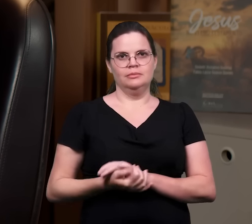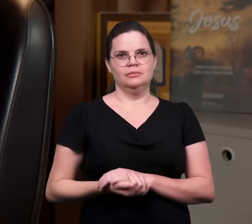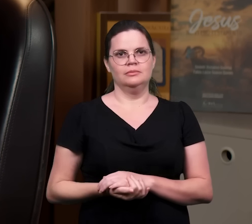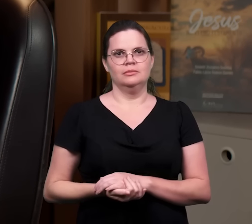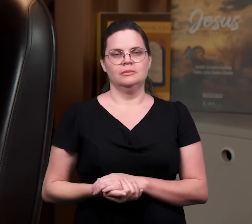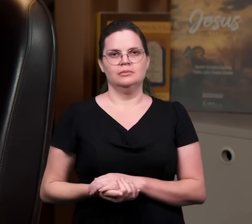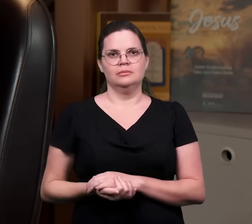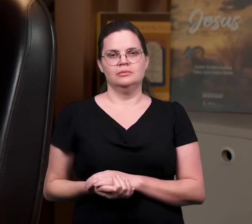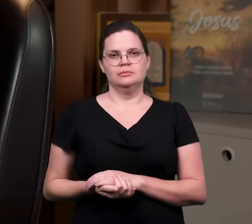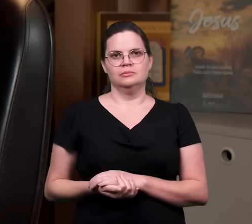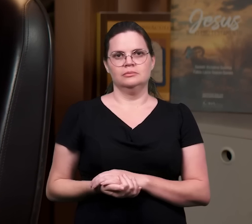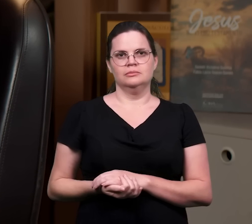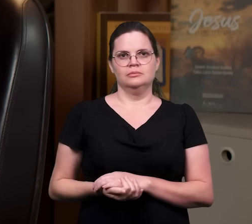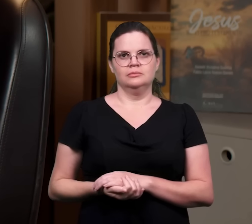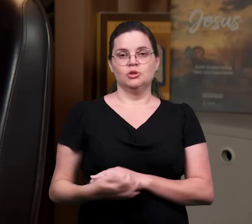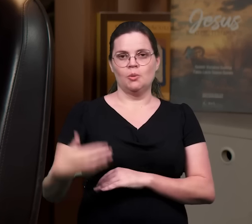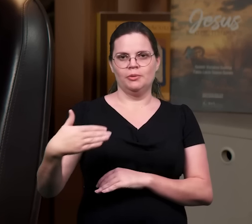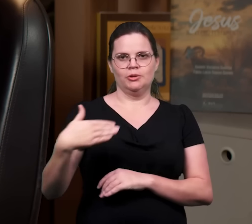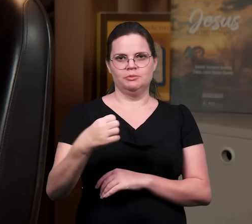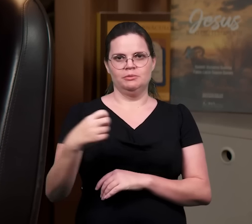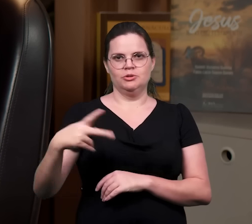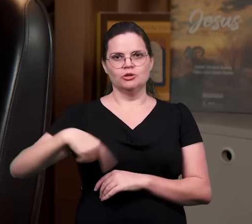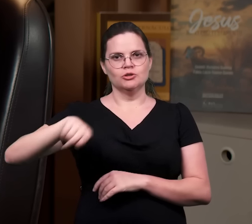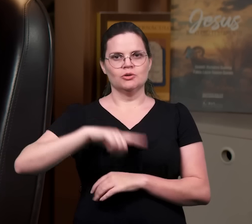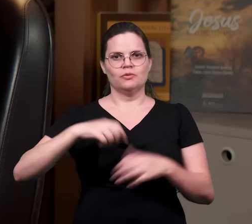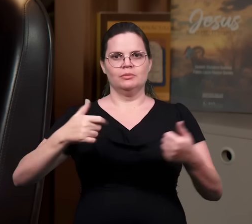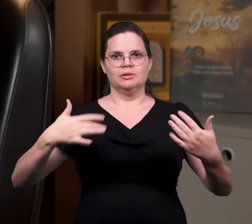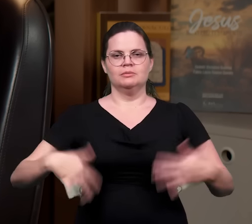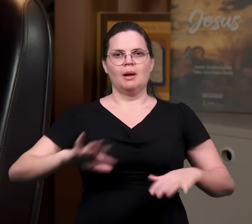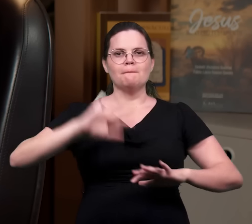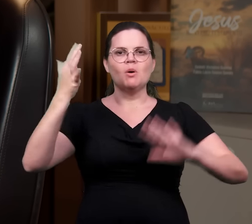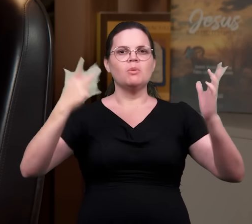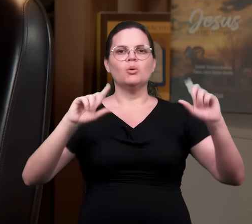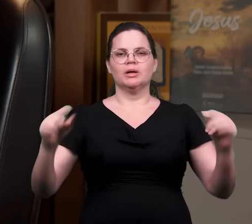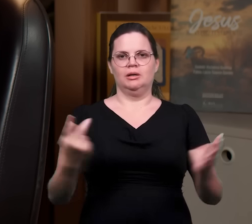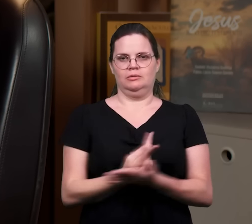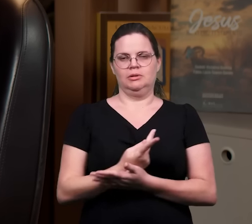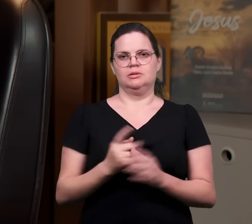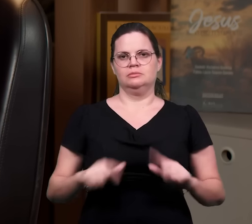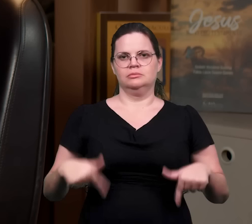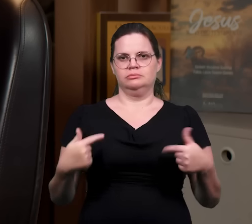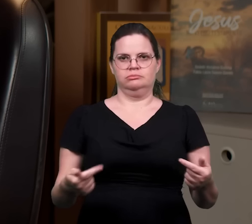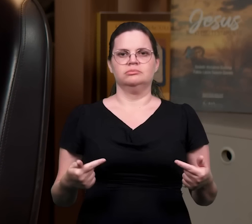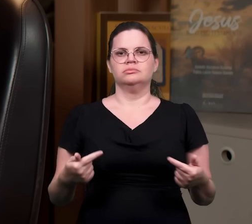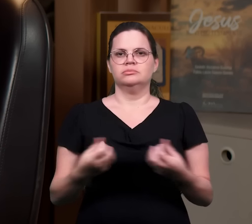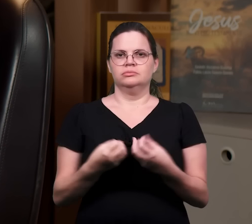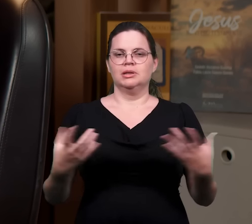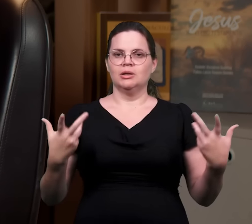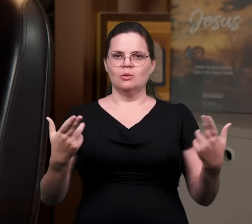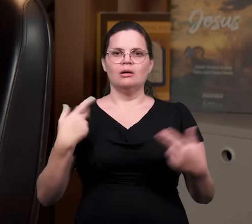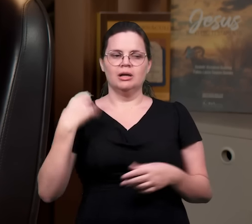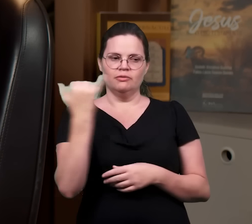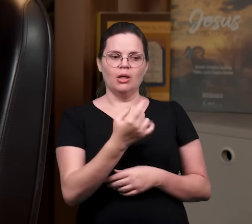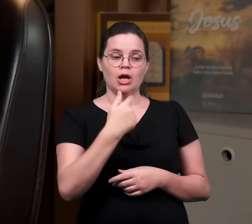episódio nós vamos entrar nos sinais ali que Deus operou as maravilhas, né, que o Senhor falou para